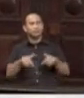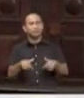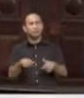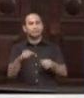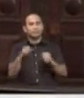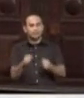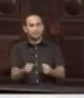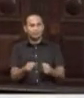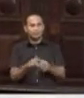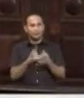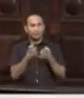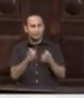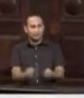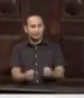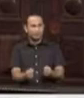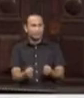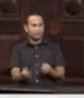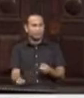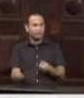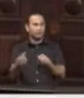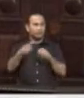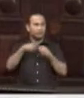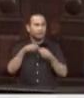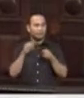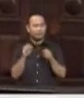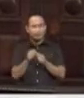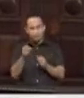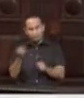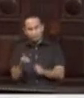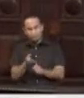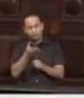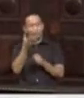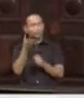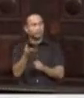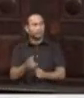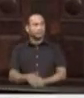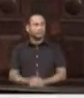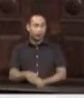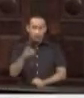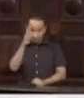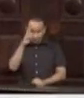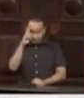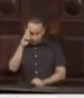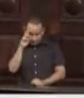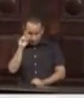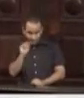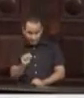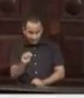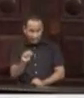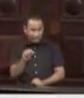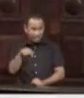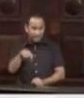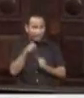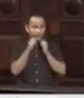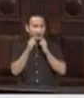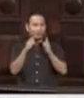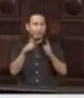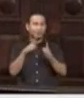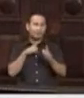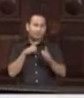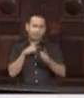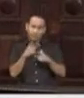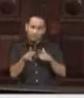o governo volte a fazer novas isenções por decreto. Vamos lembrar que, recentemente, aqui mesmo nessa casa, vivemos alguns